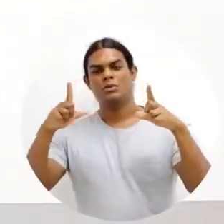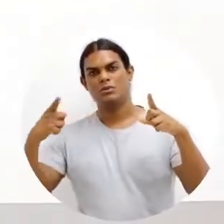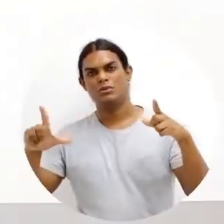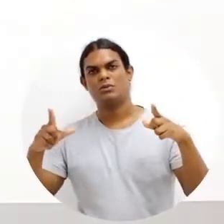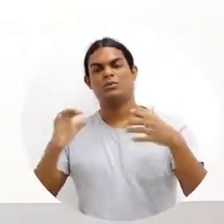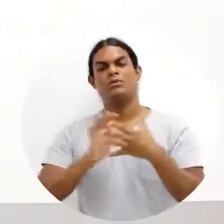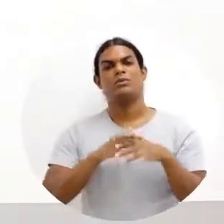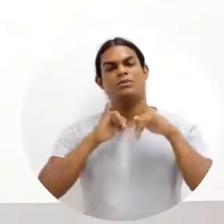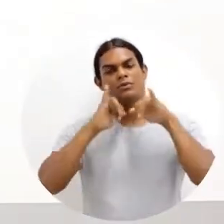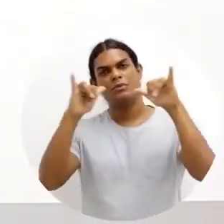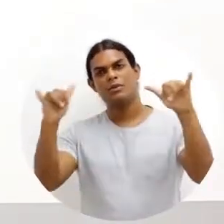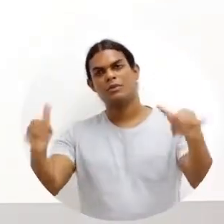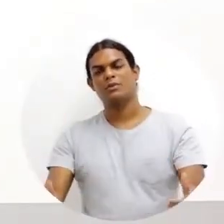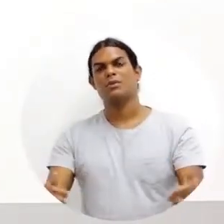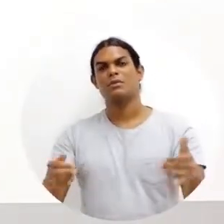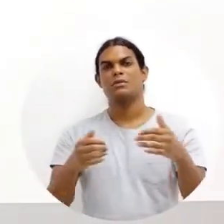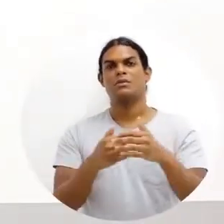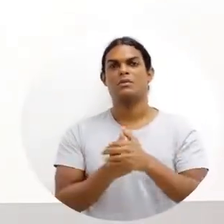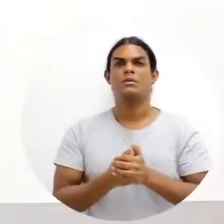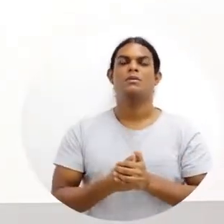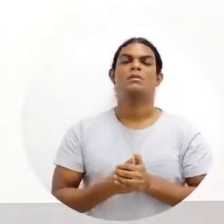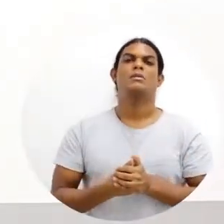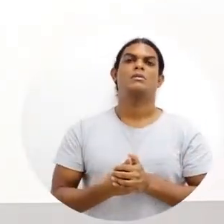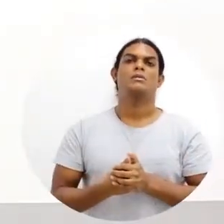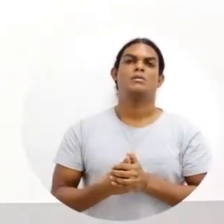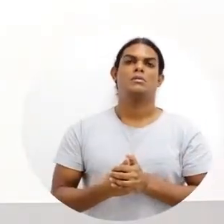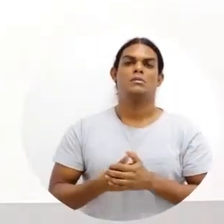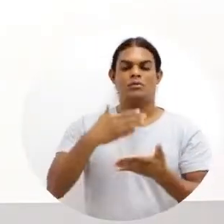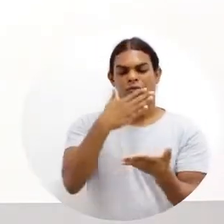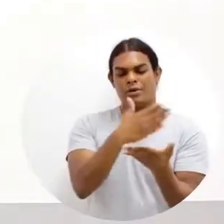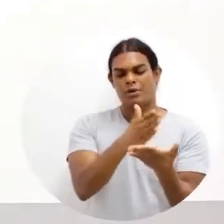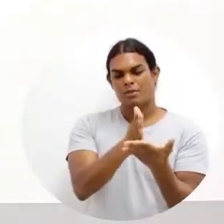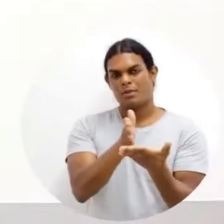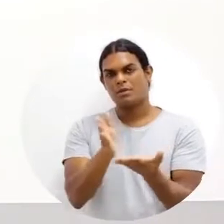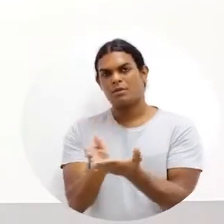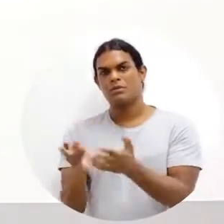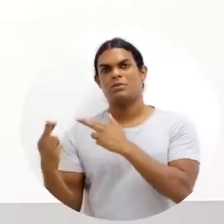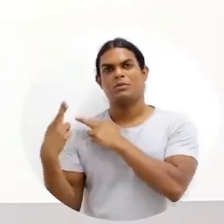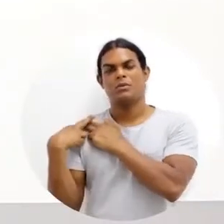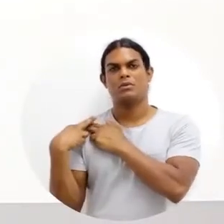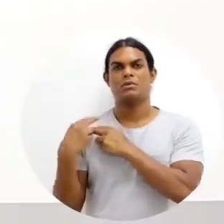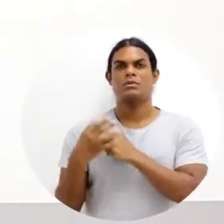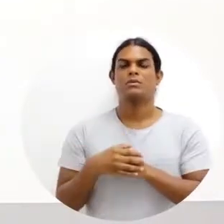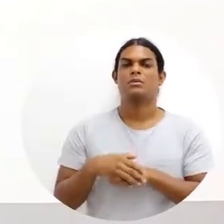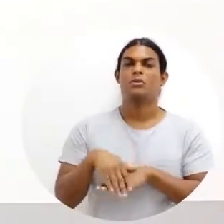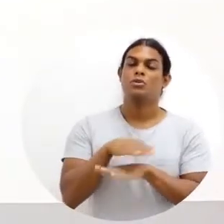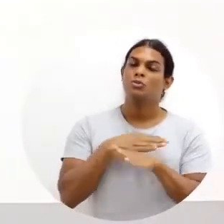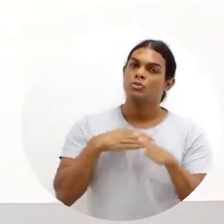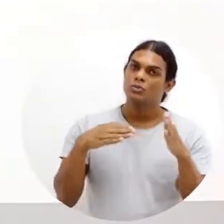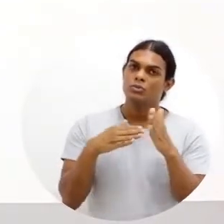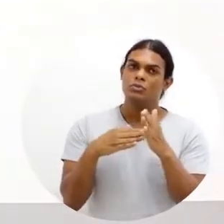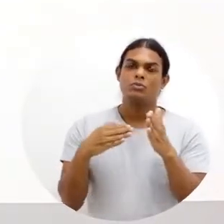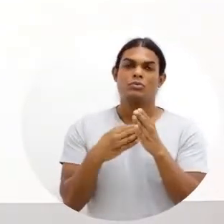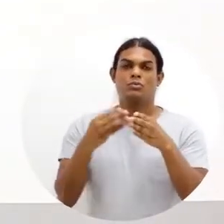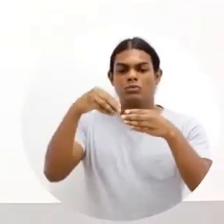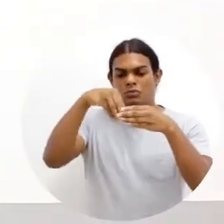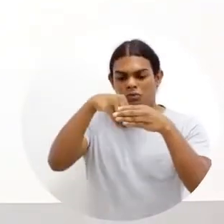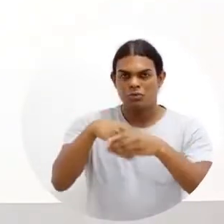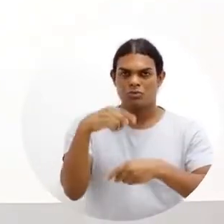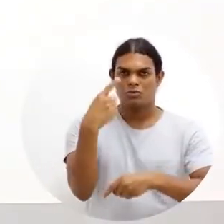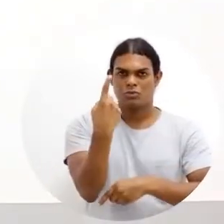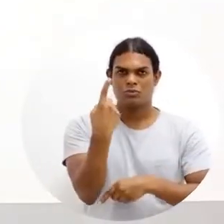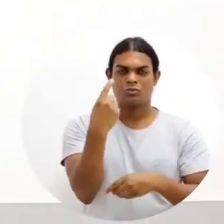de divulgação, um outro pela parte da construção das imagens, das produções, e tudo isso precisa ser colocado num único